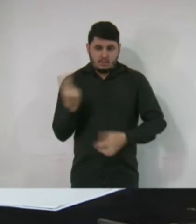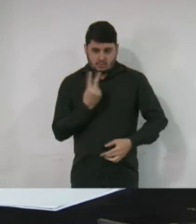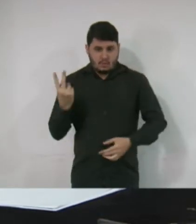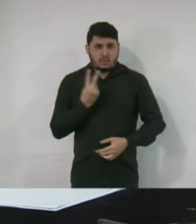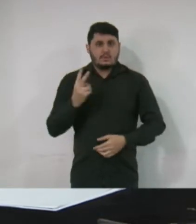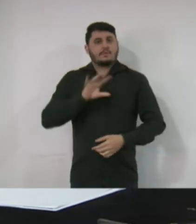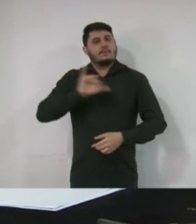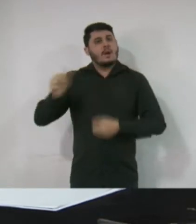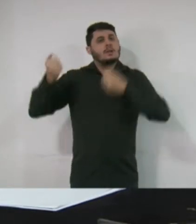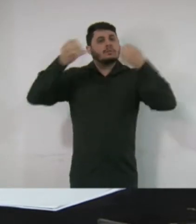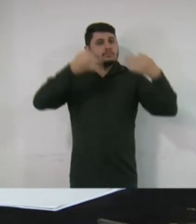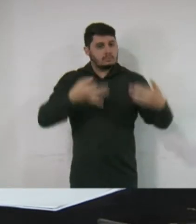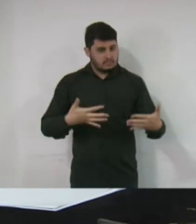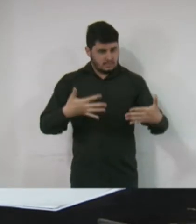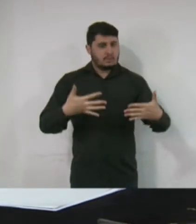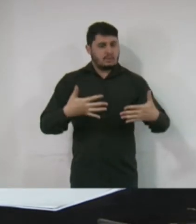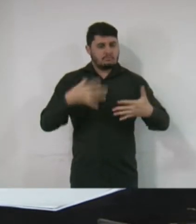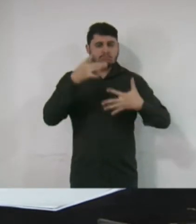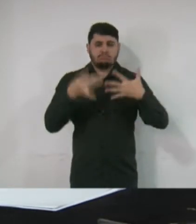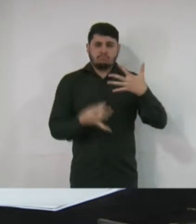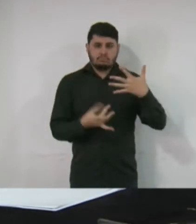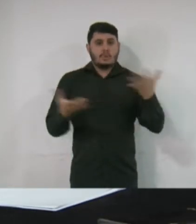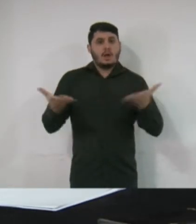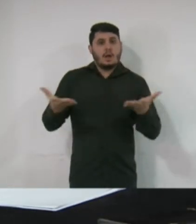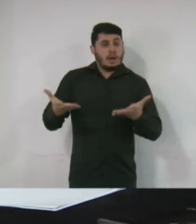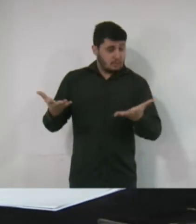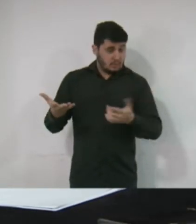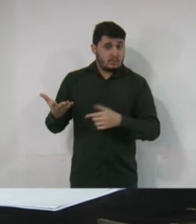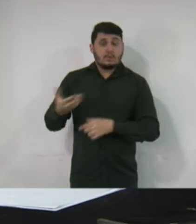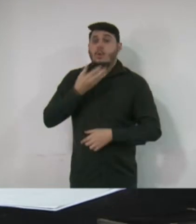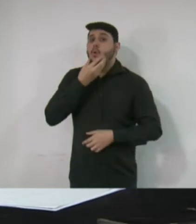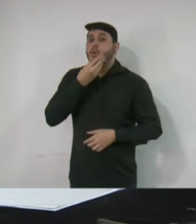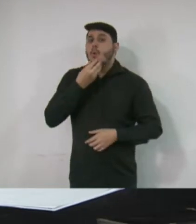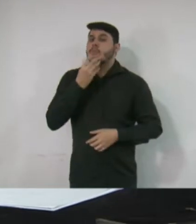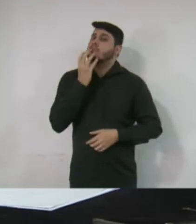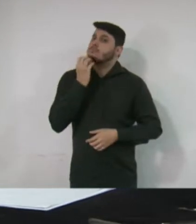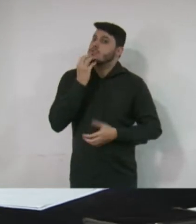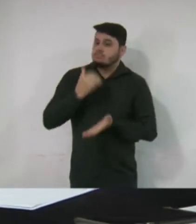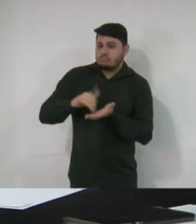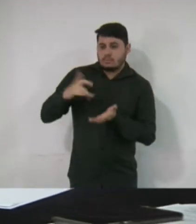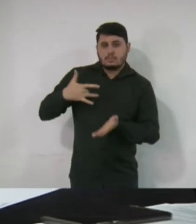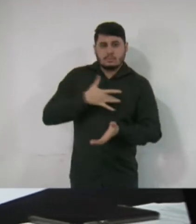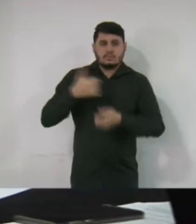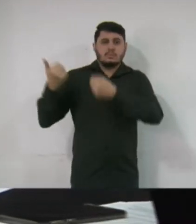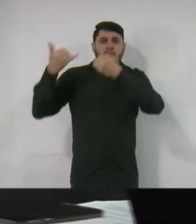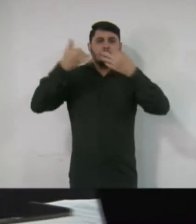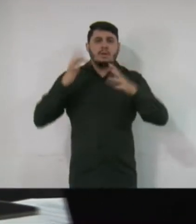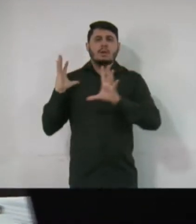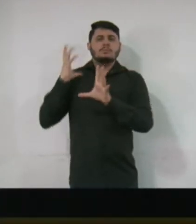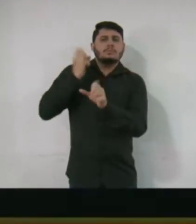Matheus. Passo a palavra para Francisco para fazer o panorama da Covid-19 em nossa cidade.